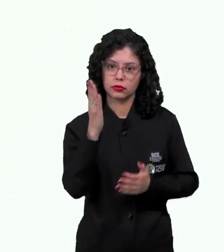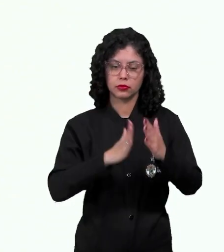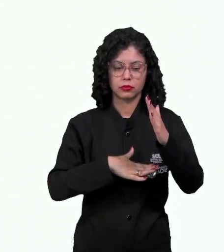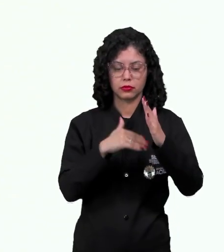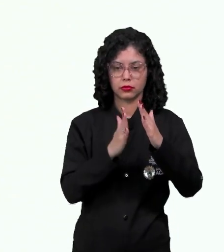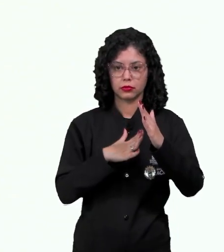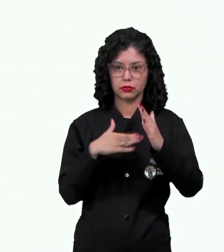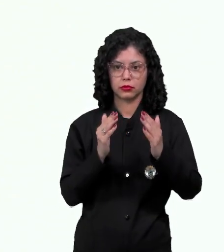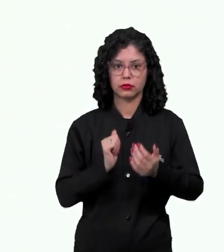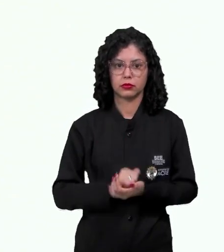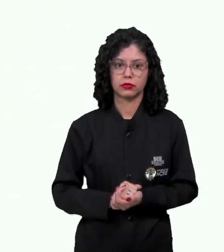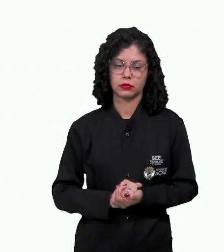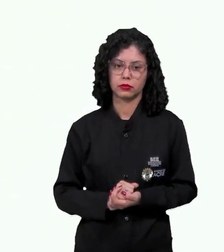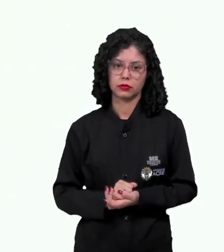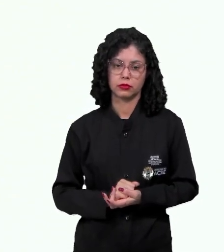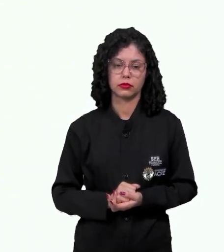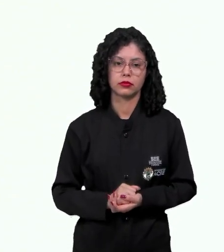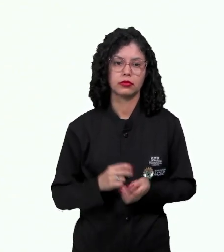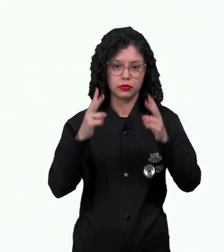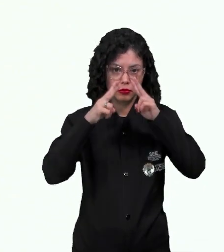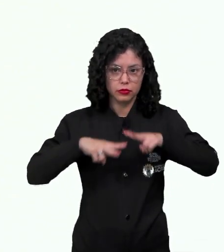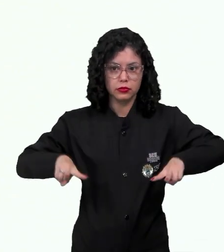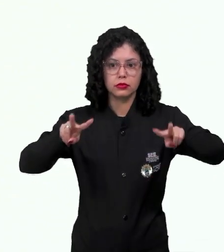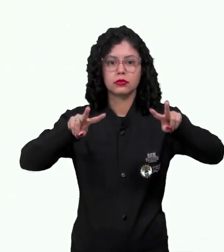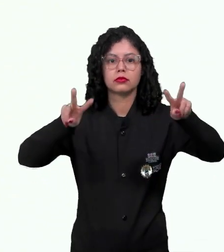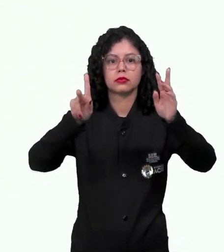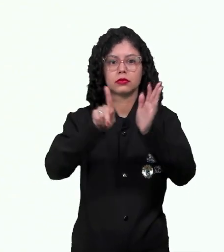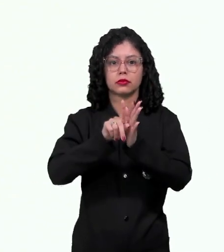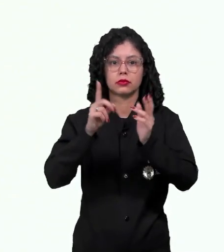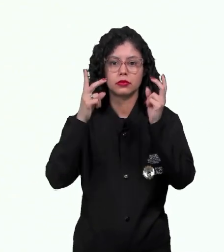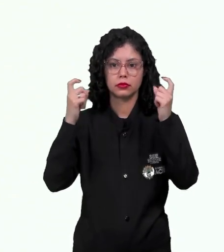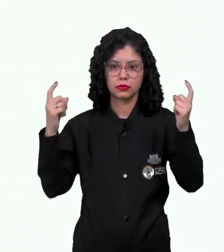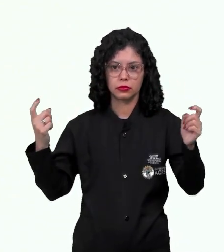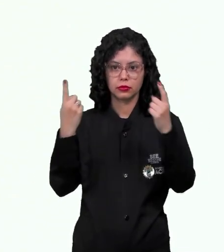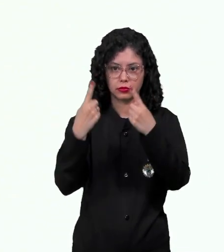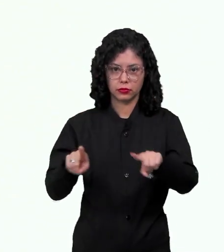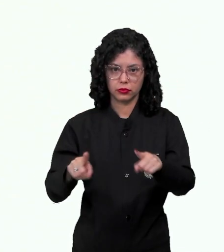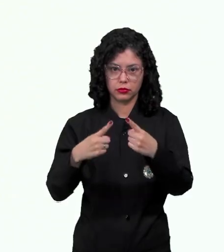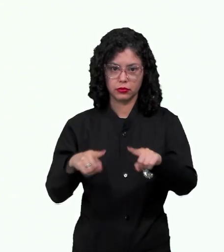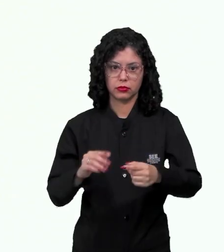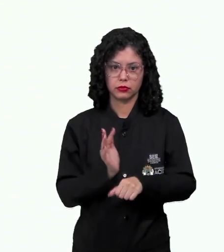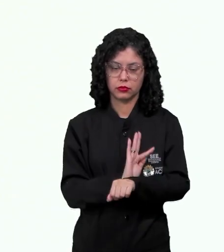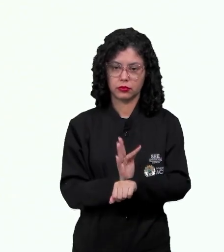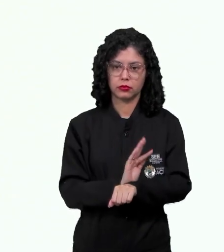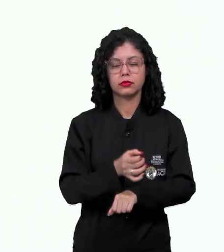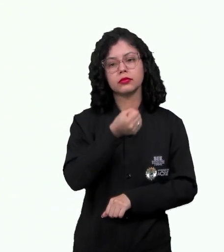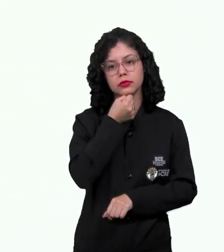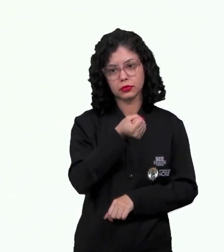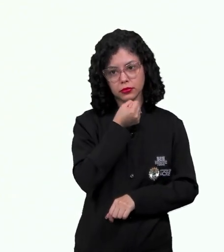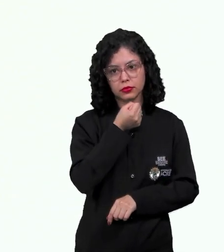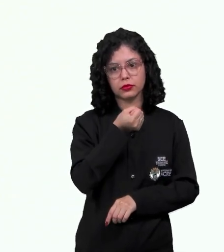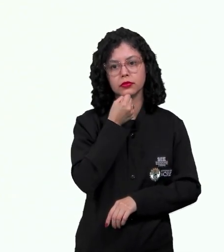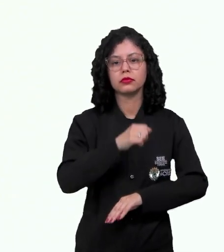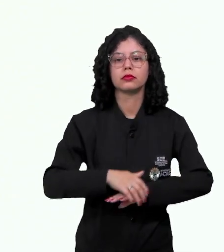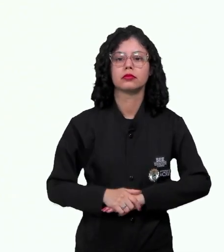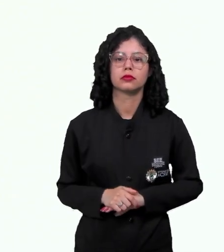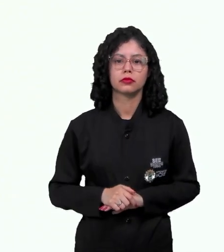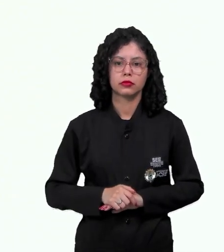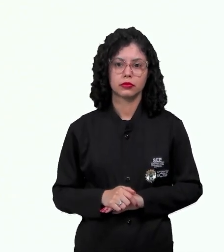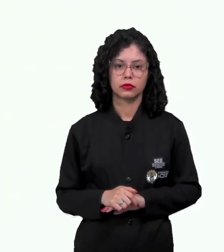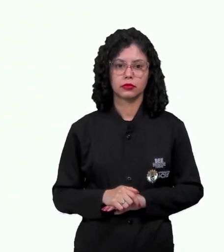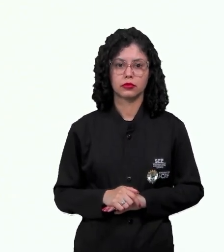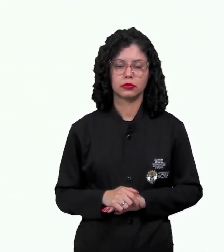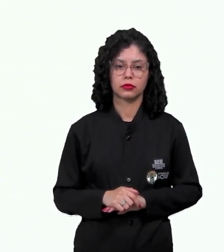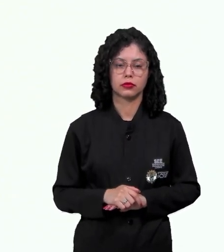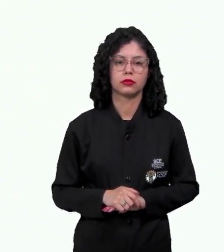imagens, fotografias, pinturas, e além disso nós temos áudio e vídeo, que são as músicas, filmes e até